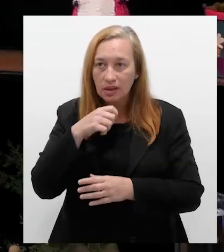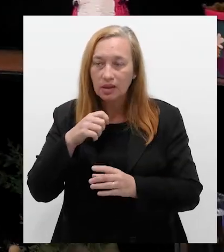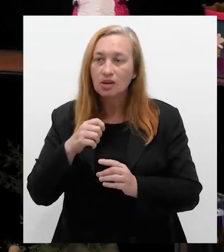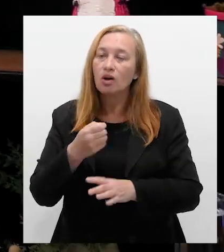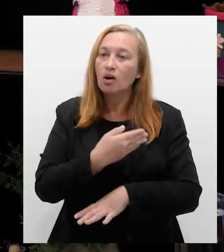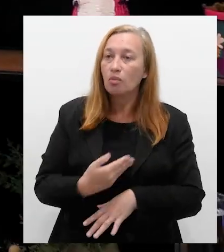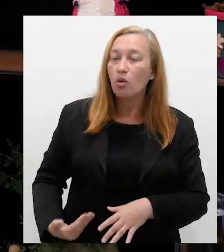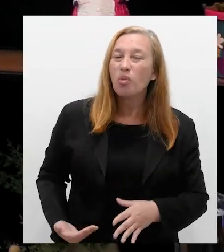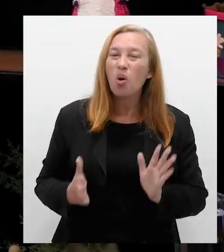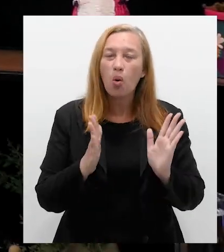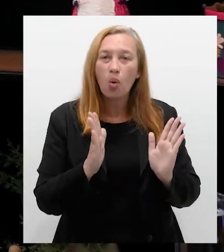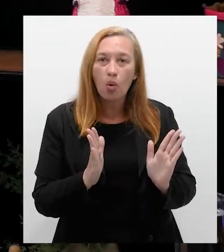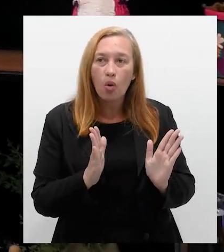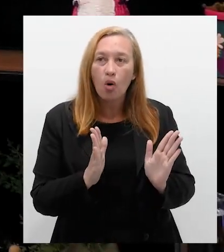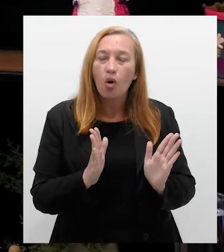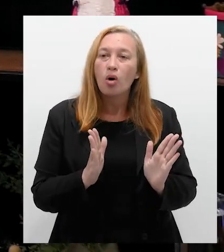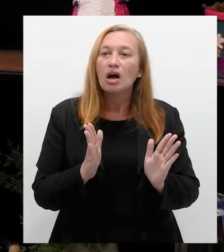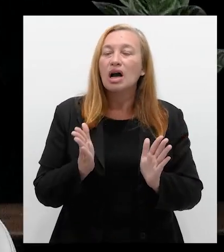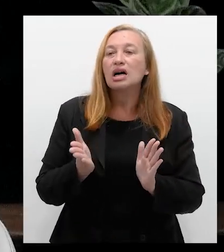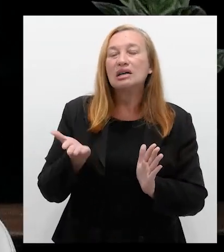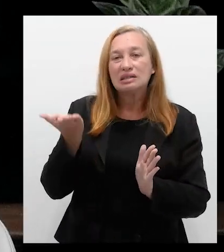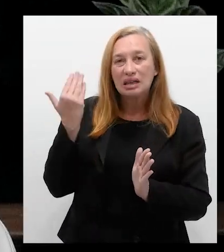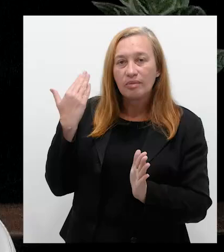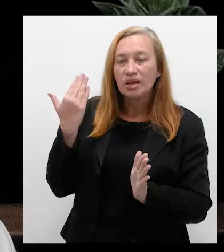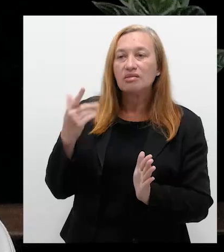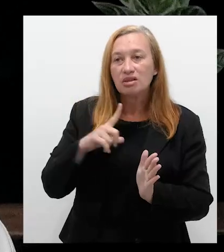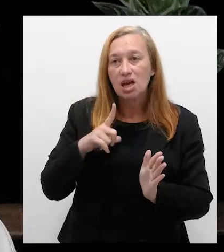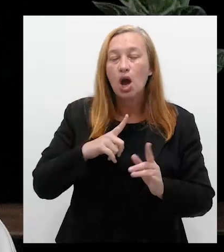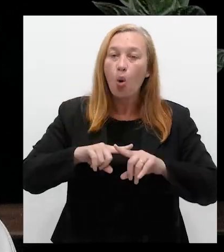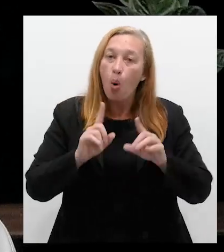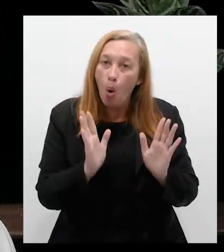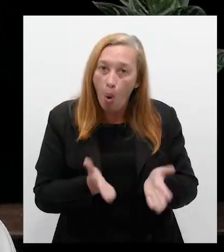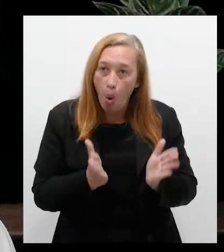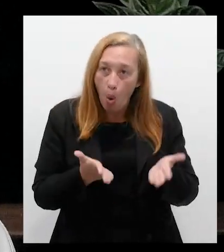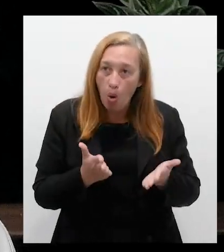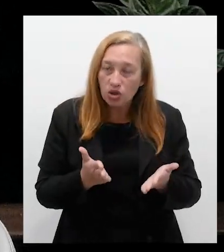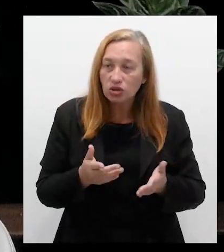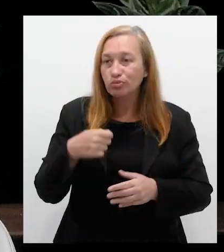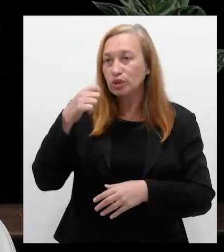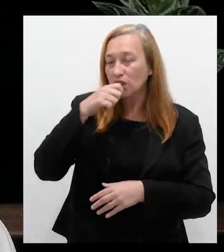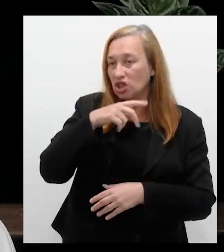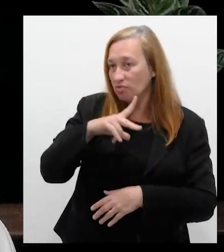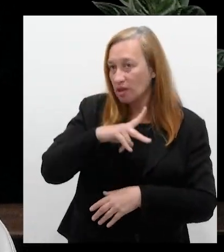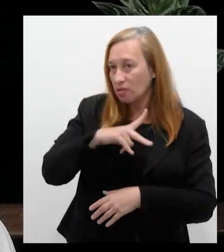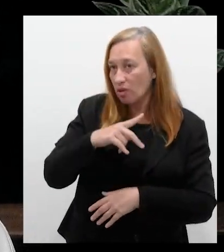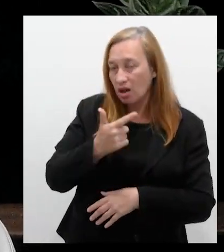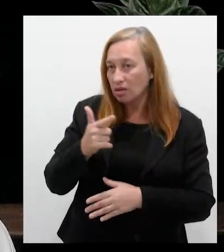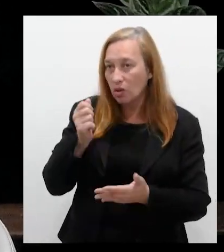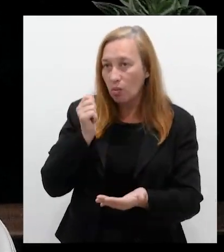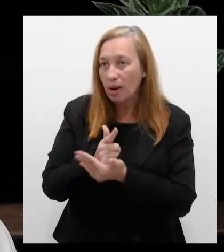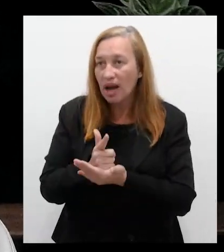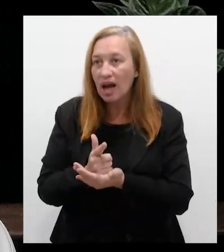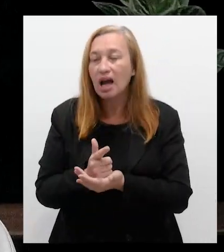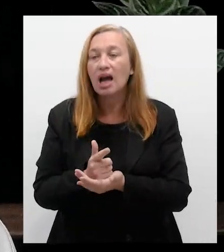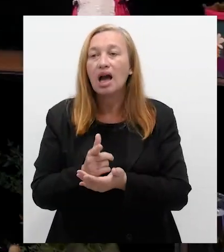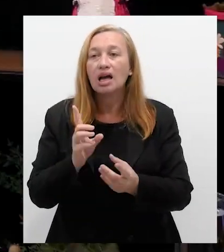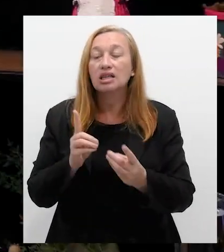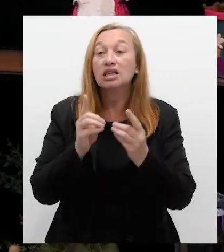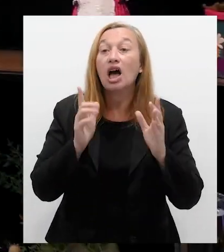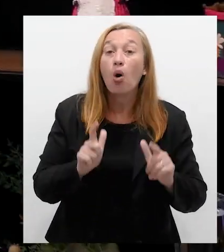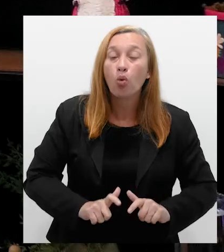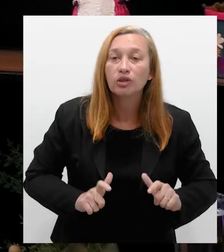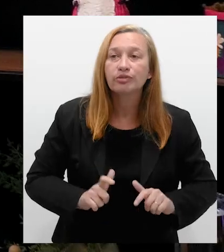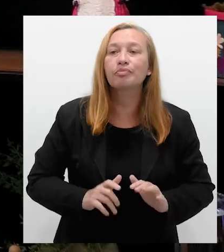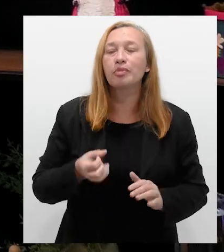acabando, né? Hoje, por exemplo, a população que não tem condições de pagar um dentista particular, ela pode ser atendida onde?